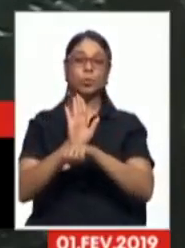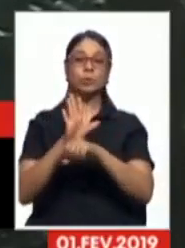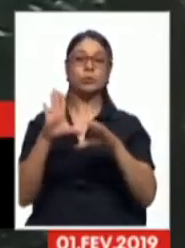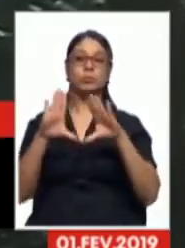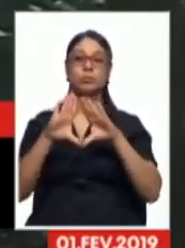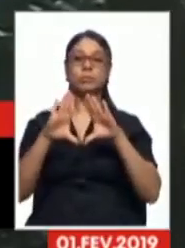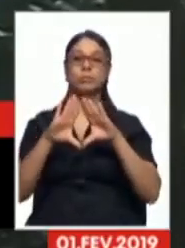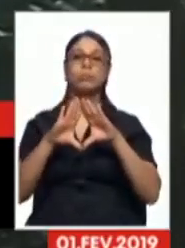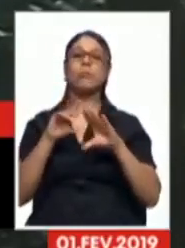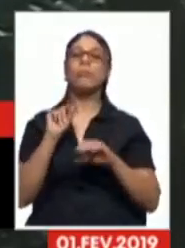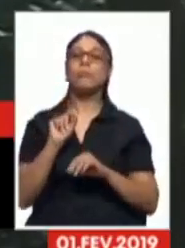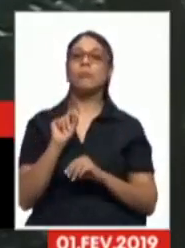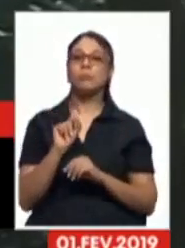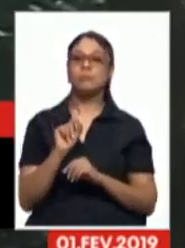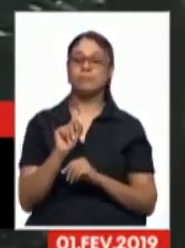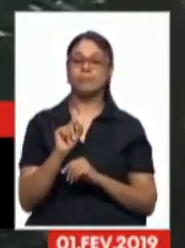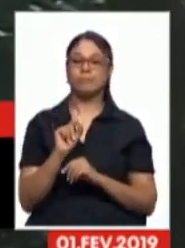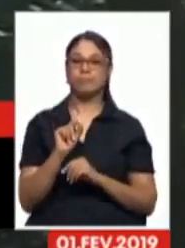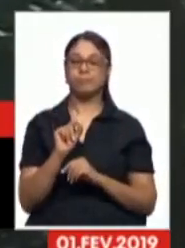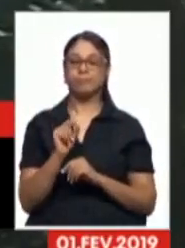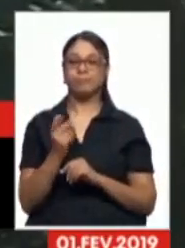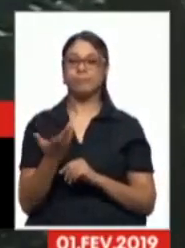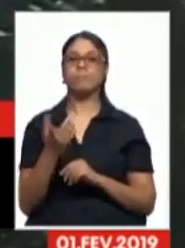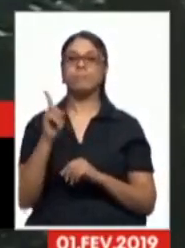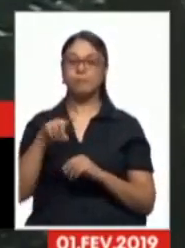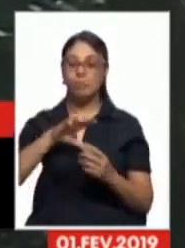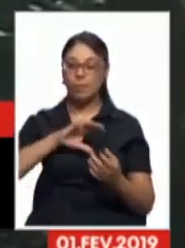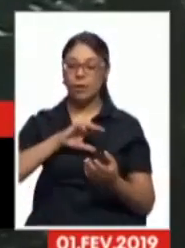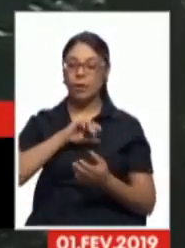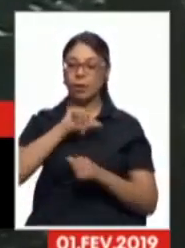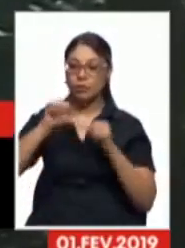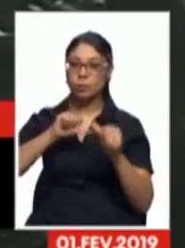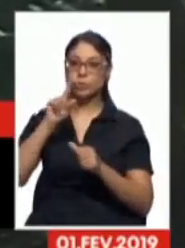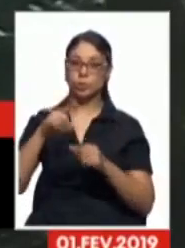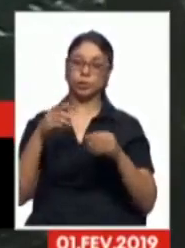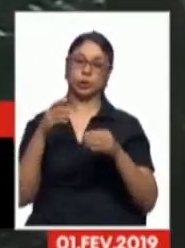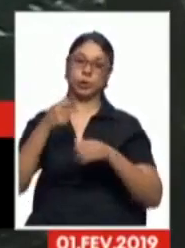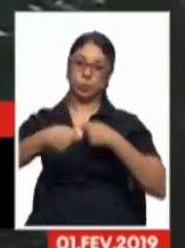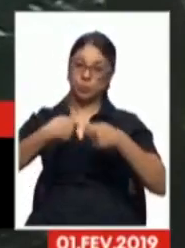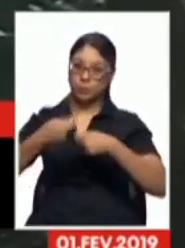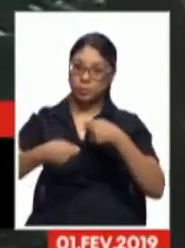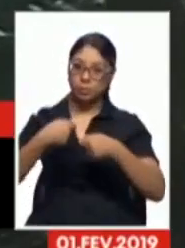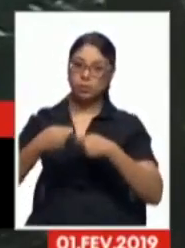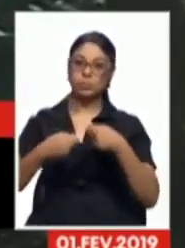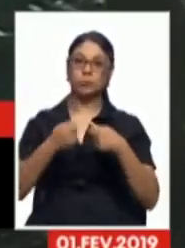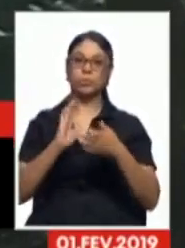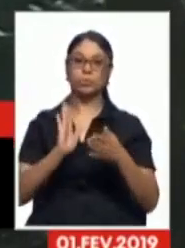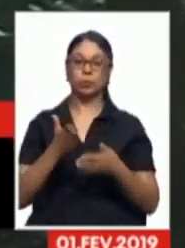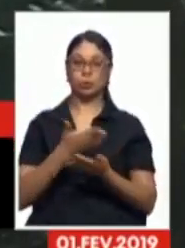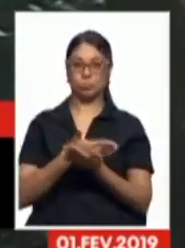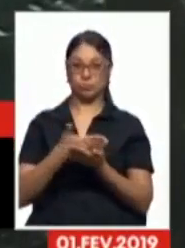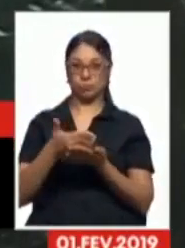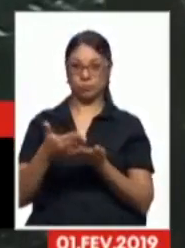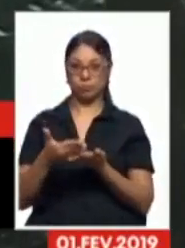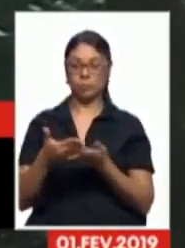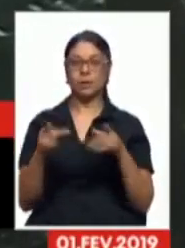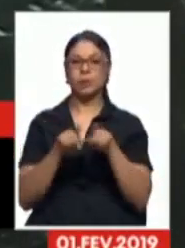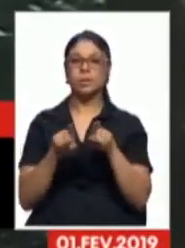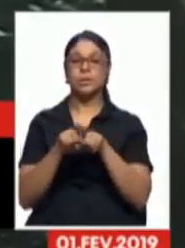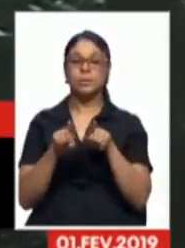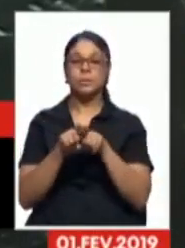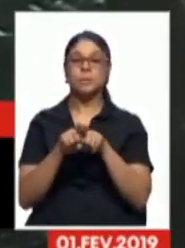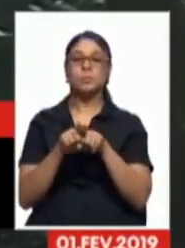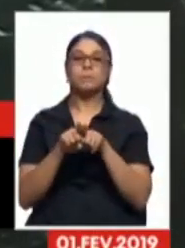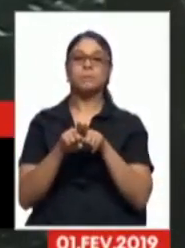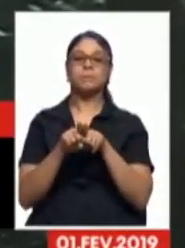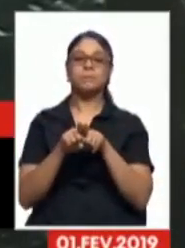a aprovação da reforma administrativa que está sendo elaborada e a aprovação da adesão ao